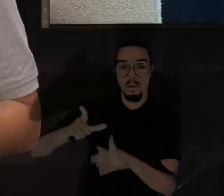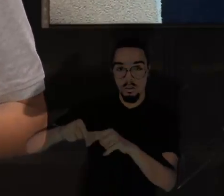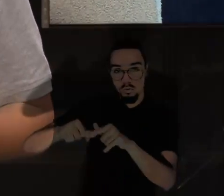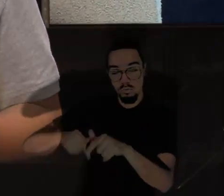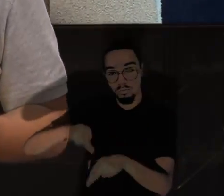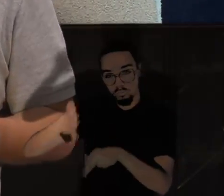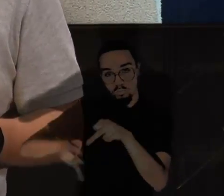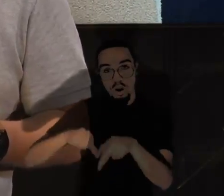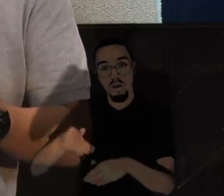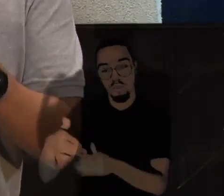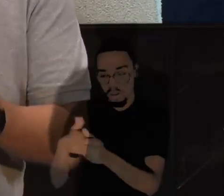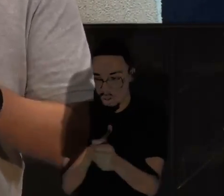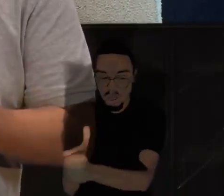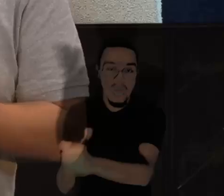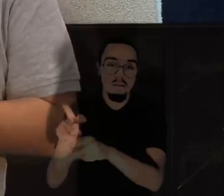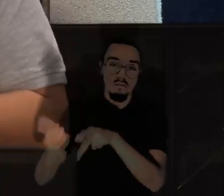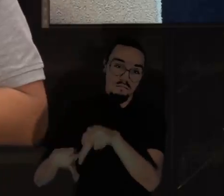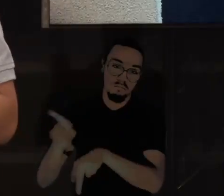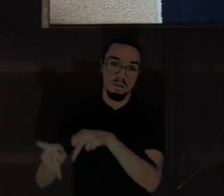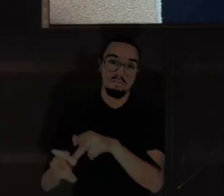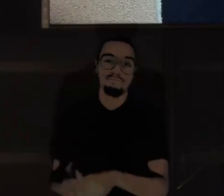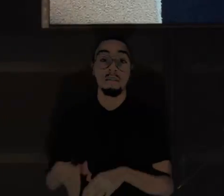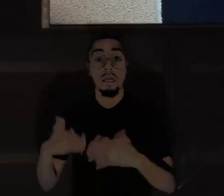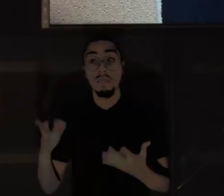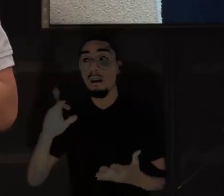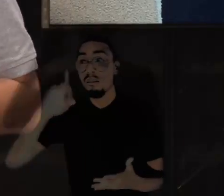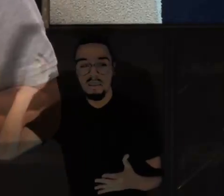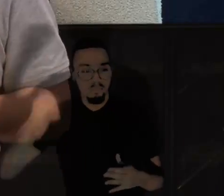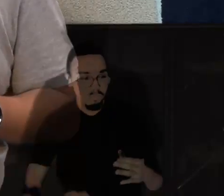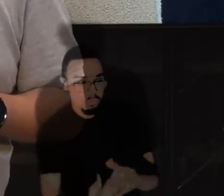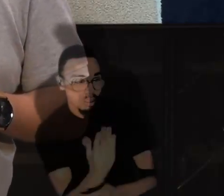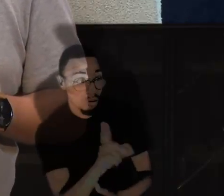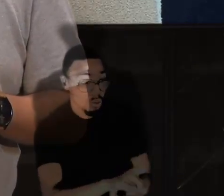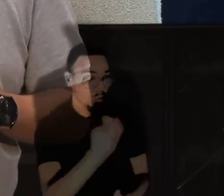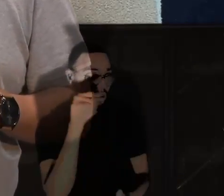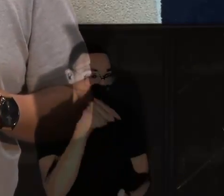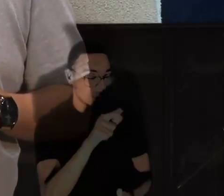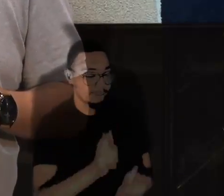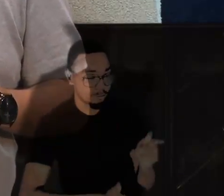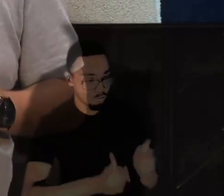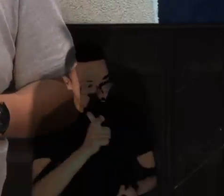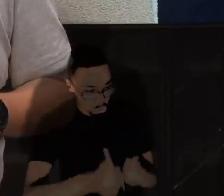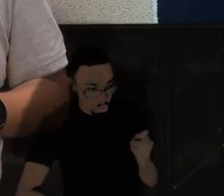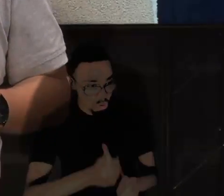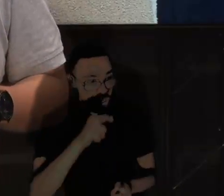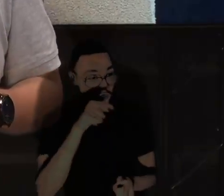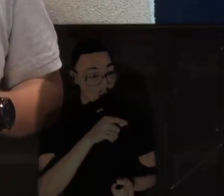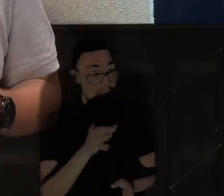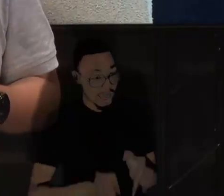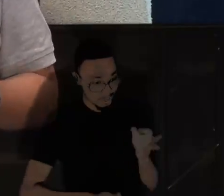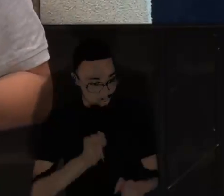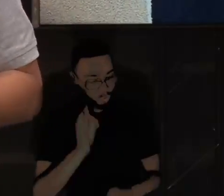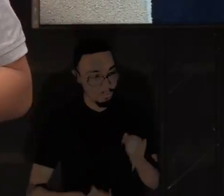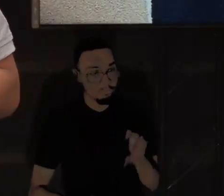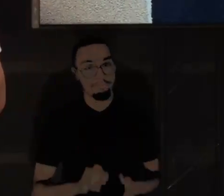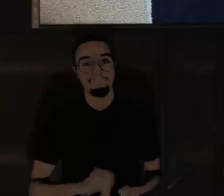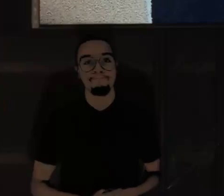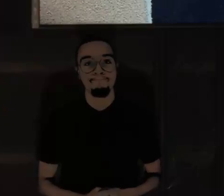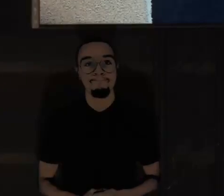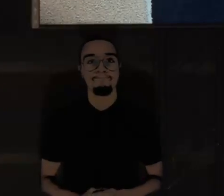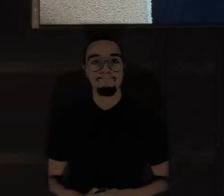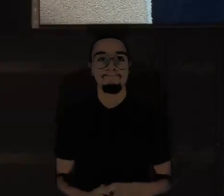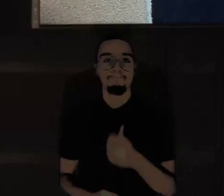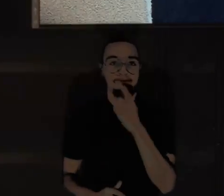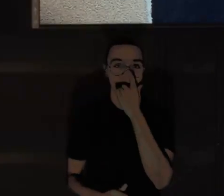povo. E Deus escolheu Gideão para ser um juiz. Ele julgou Israel por 40 anos, um